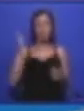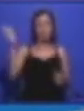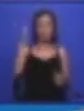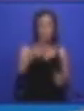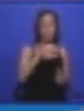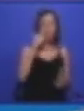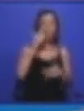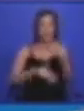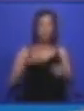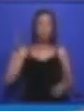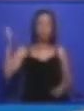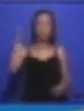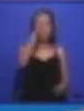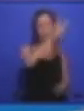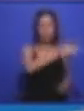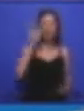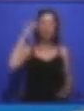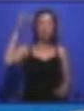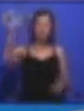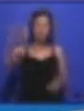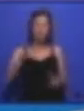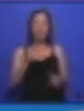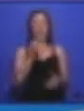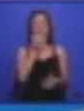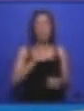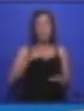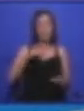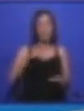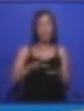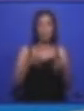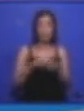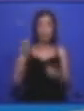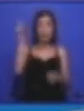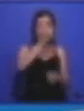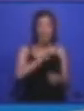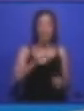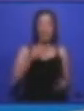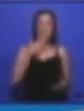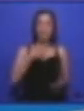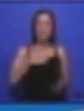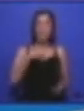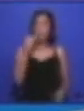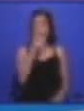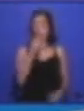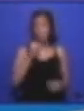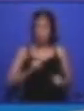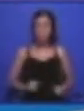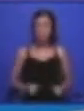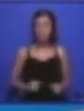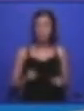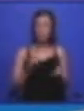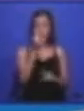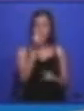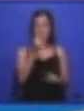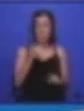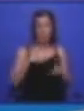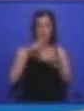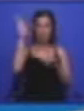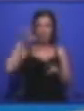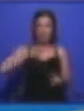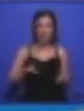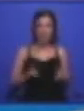continua a E frequentar ainda, continuo. felizmente, a nossa comunidade portuguesa, não E é? Zé, sabe o que é que me deixa muito feliz? Não é o dinheiro que eu vou lá